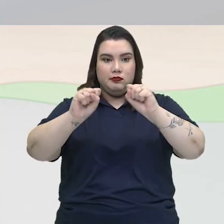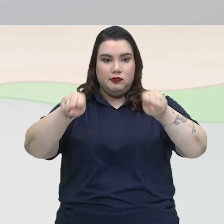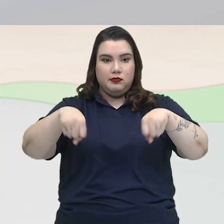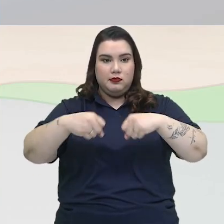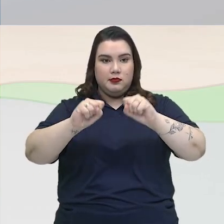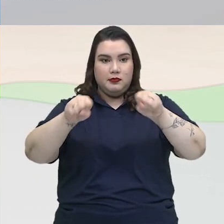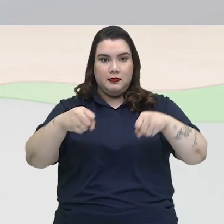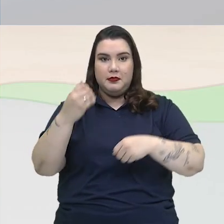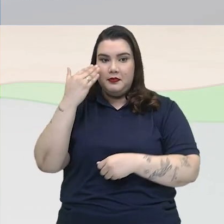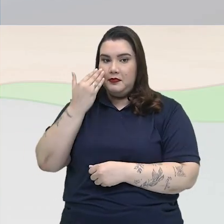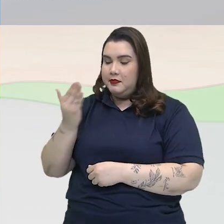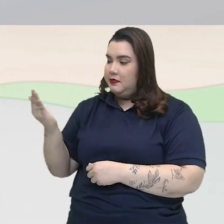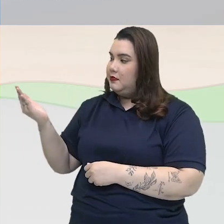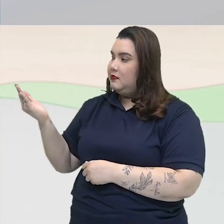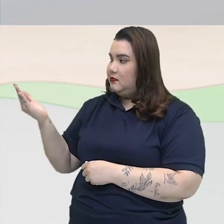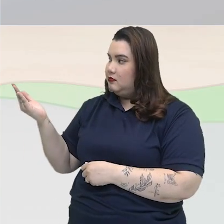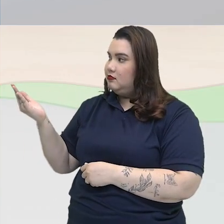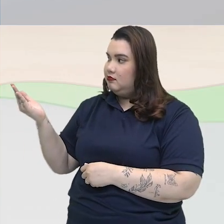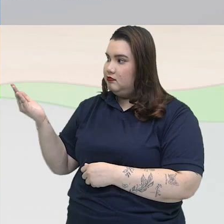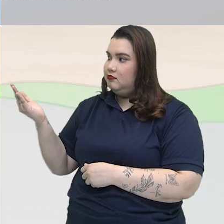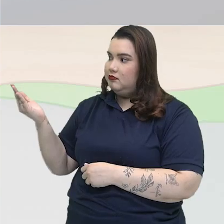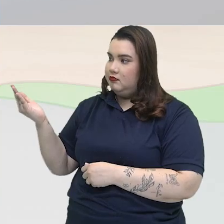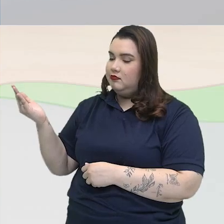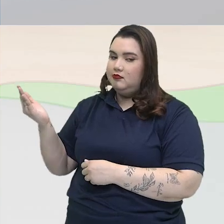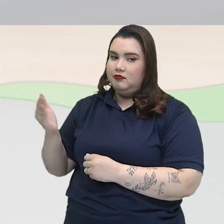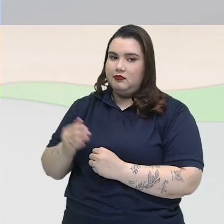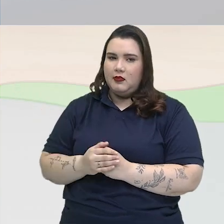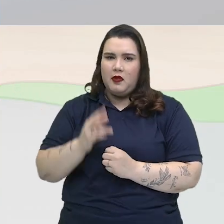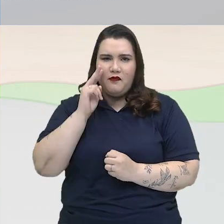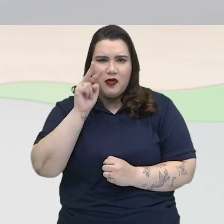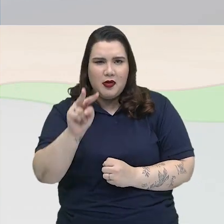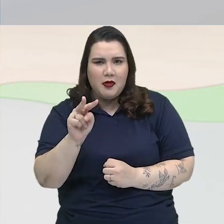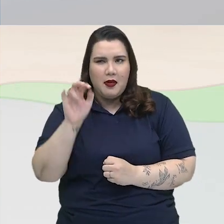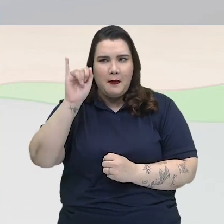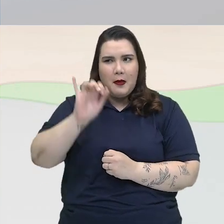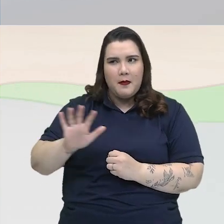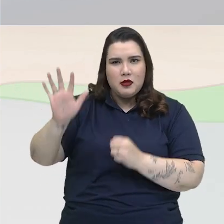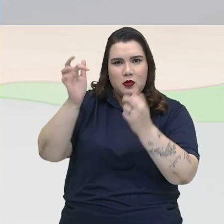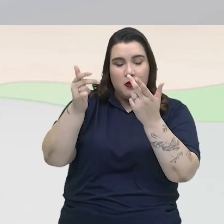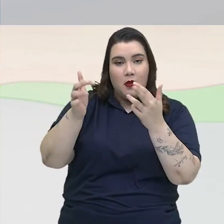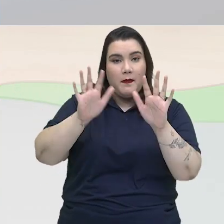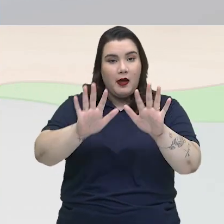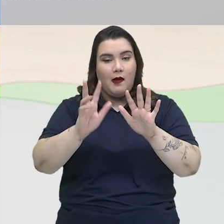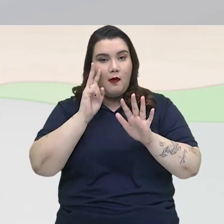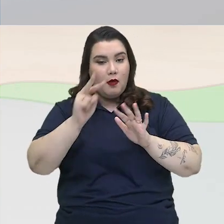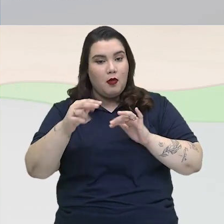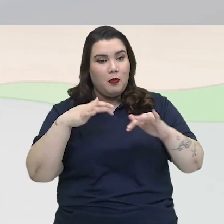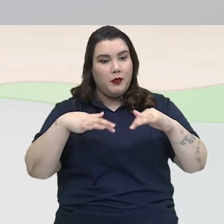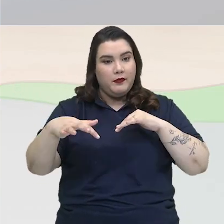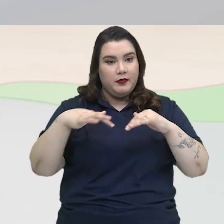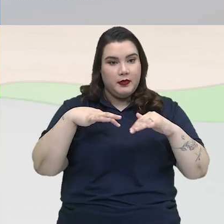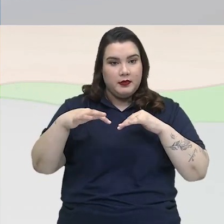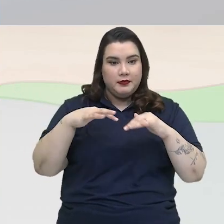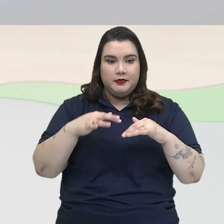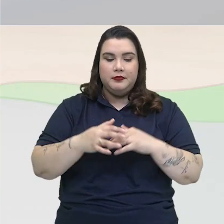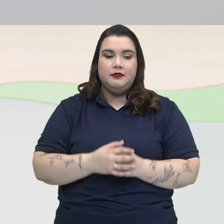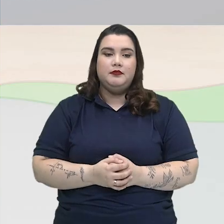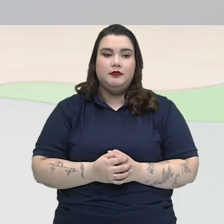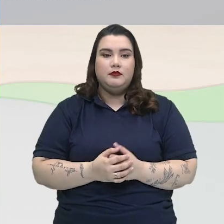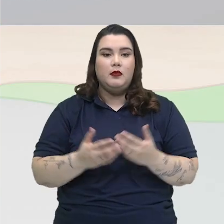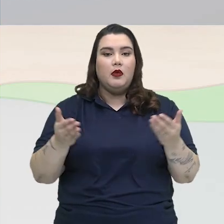para frente. Então, por isso que a gente olha, parece que é igual, mas não é, certo? E aí nós